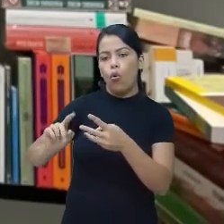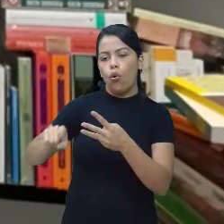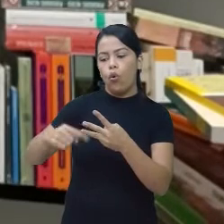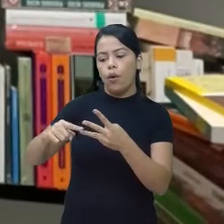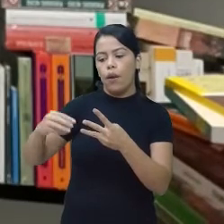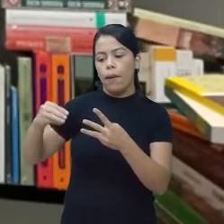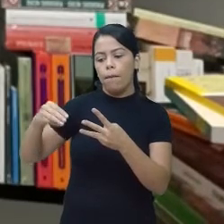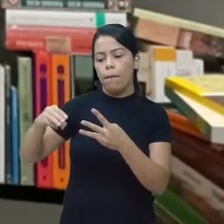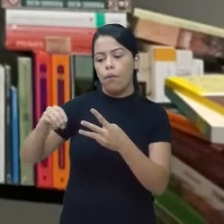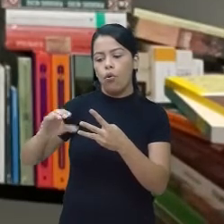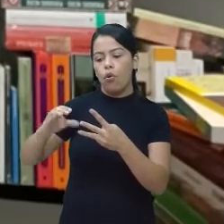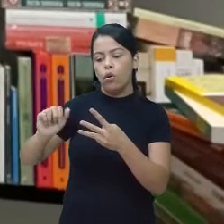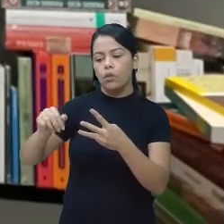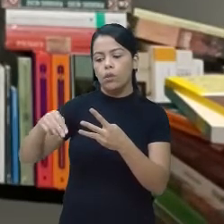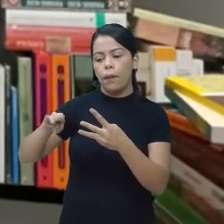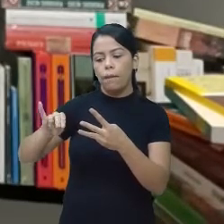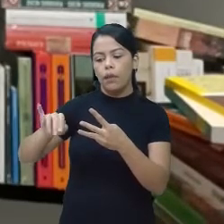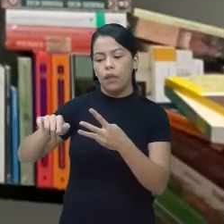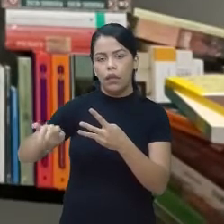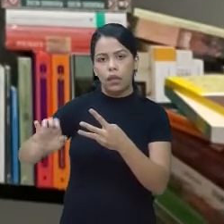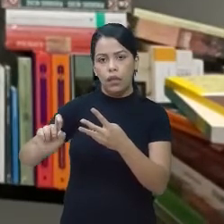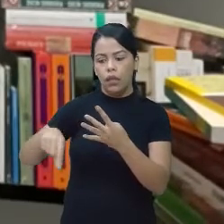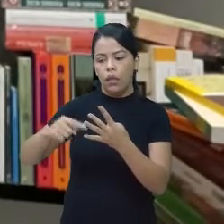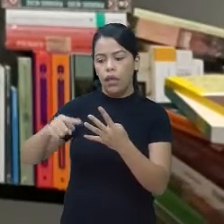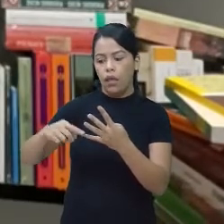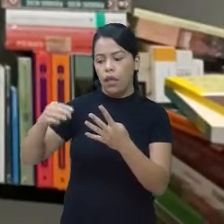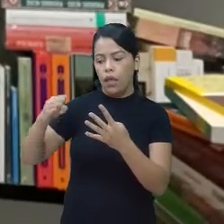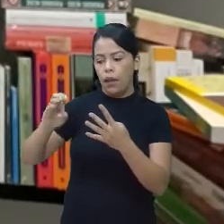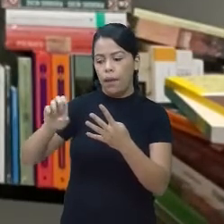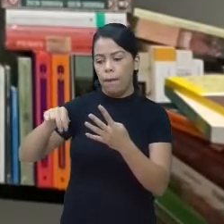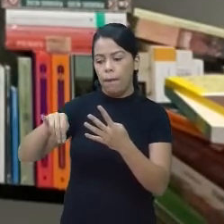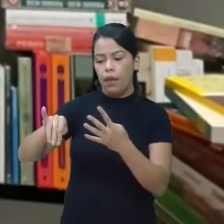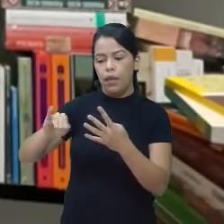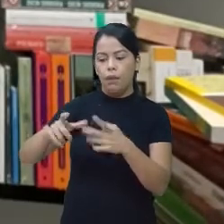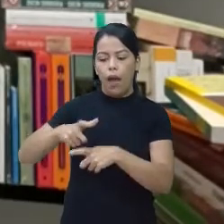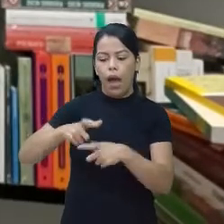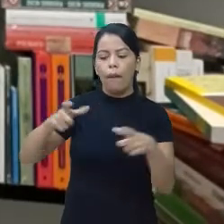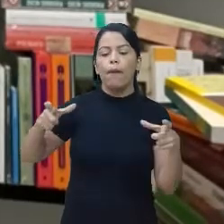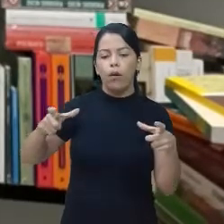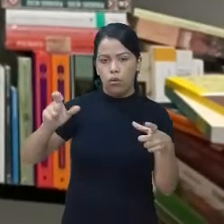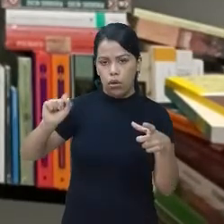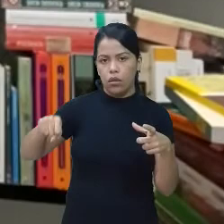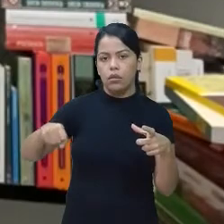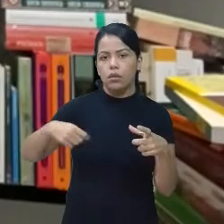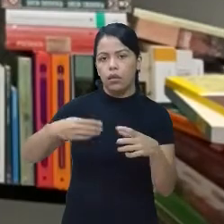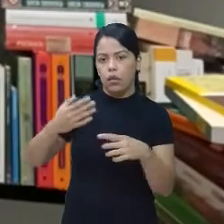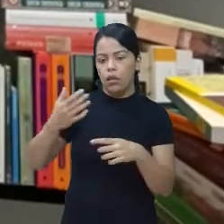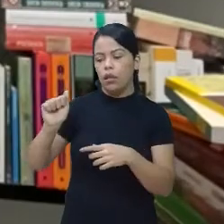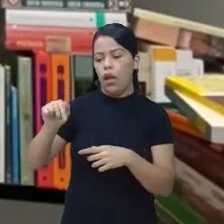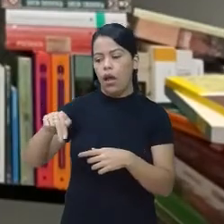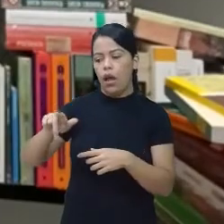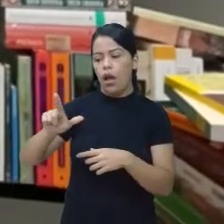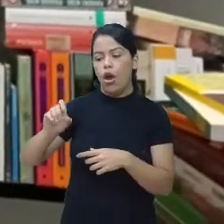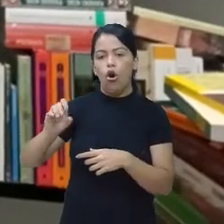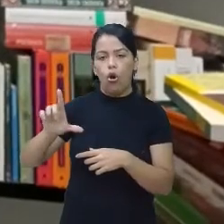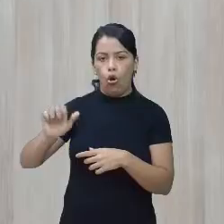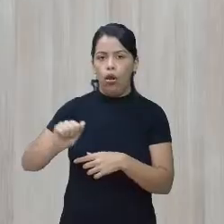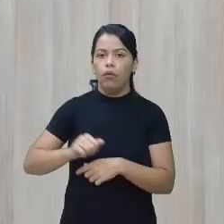Moçambique, também do Benin e de outras regiões. Mas a maior parte ainda veio de Angola e do Congo.